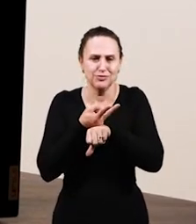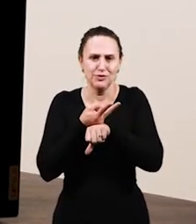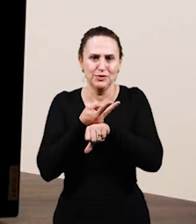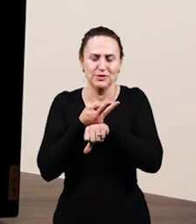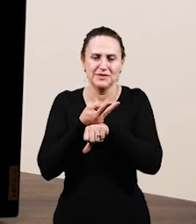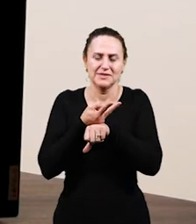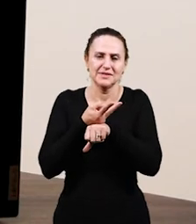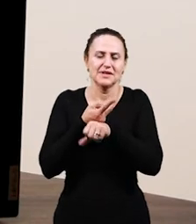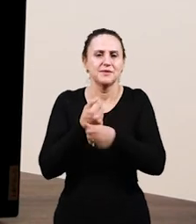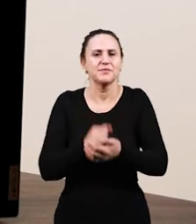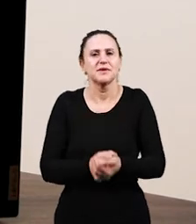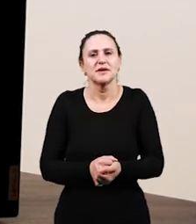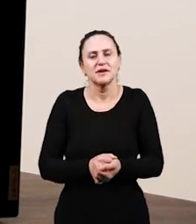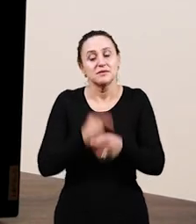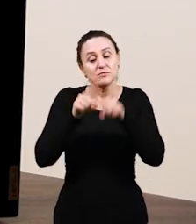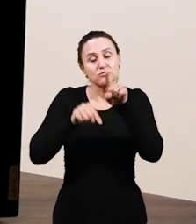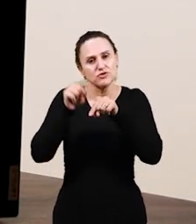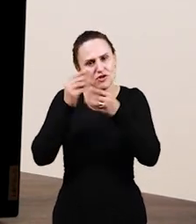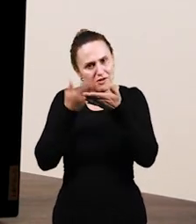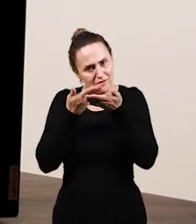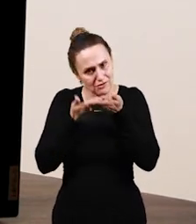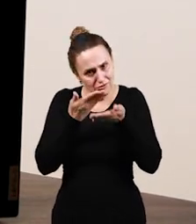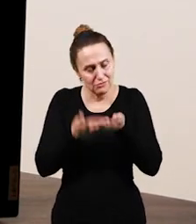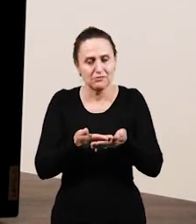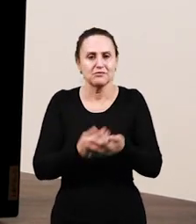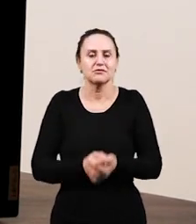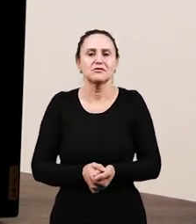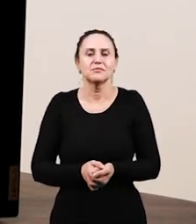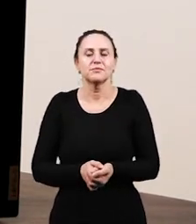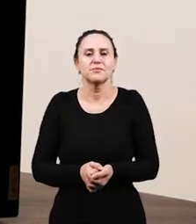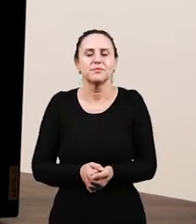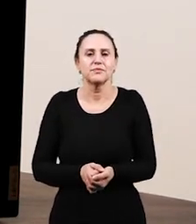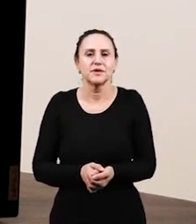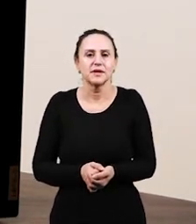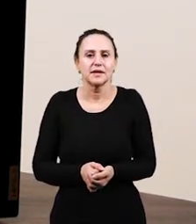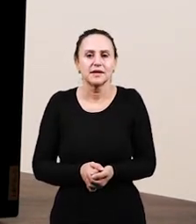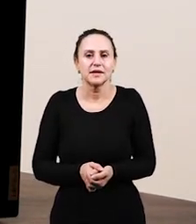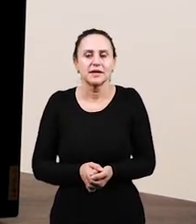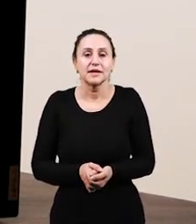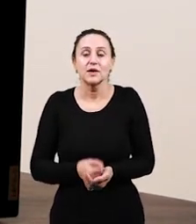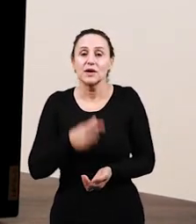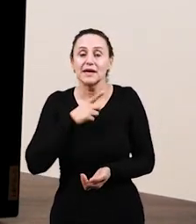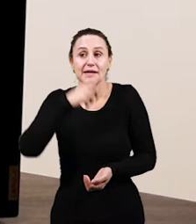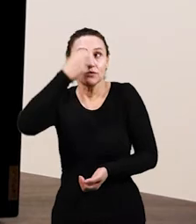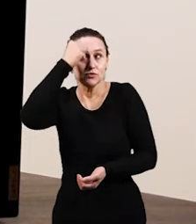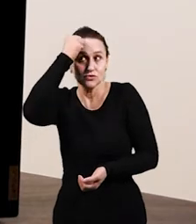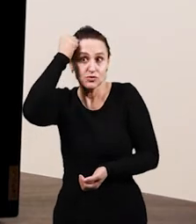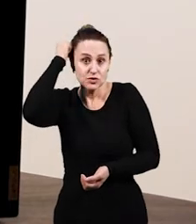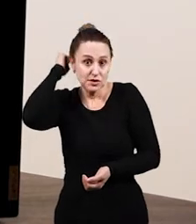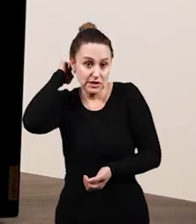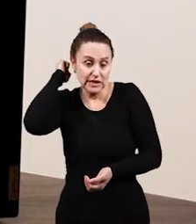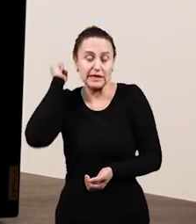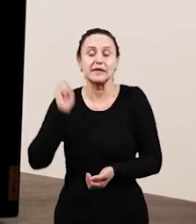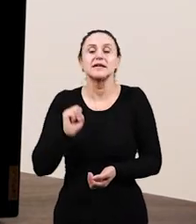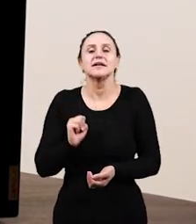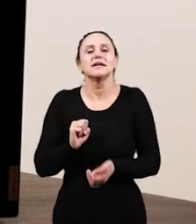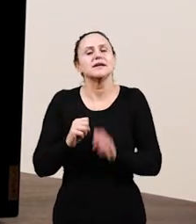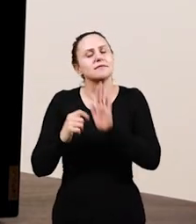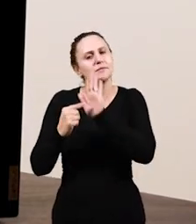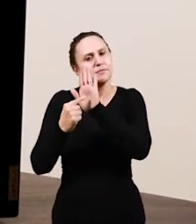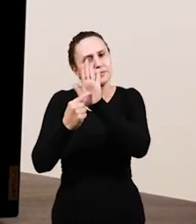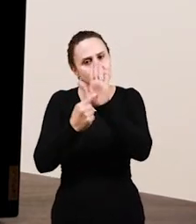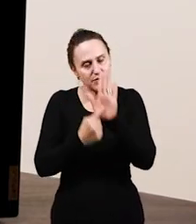objeto de estudo né e definir qual que é seu objeto de estudo os fosse vai trazendo alguns pares